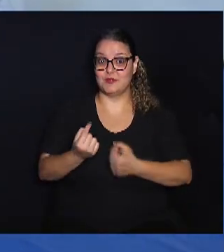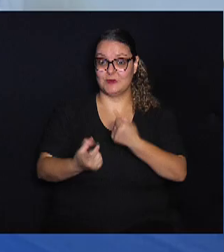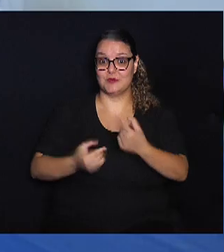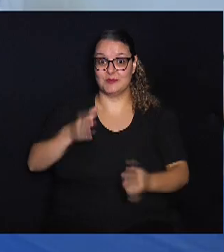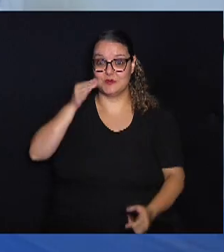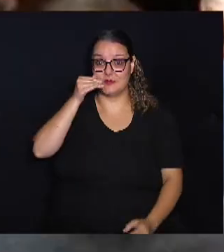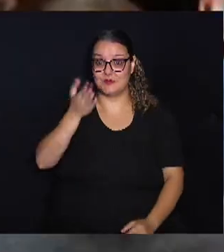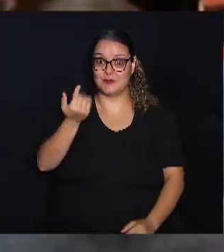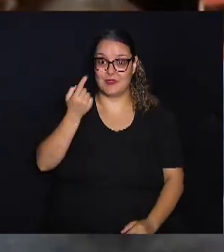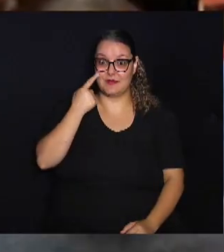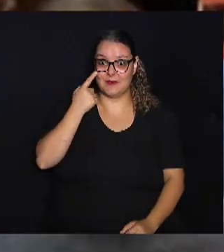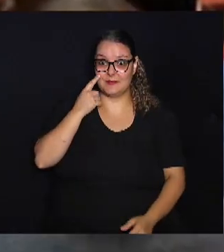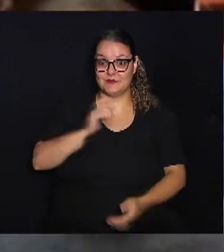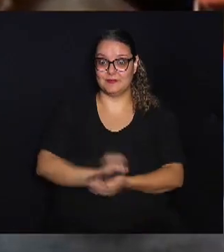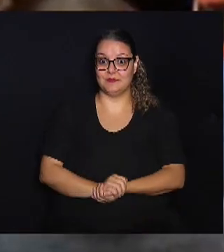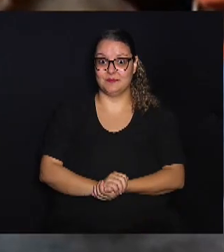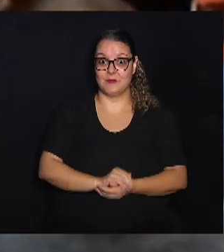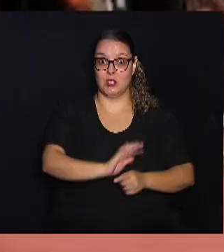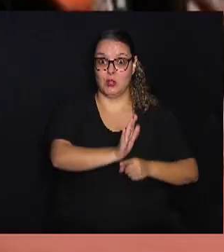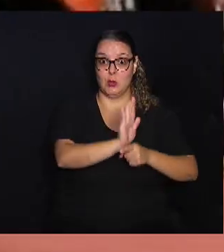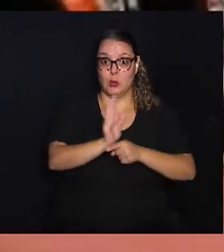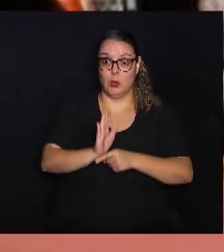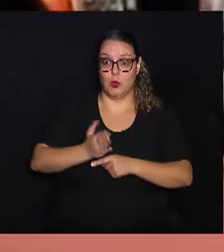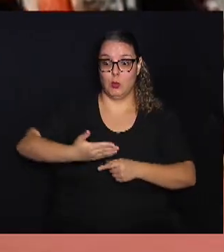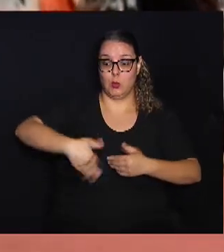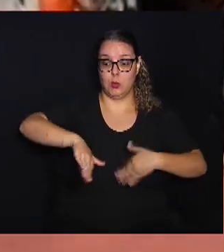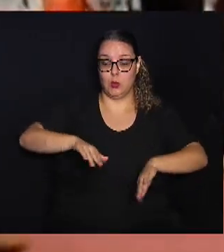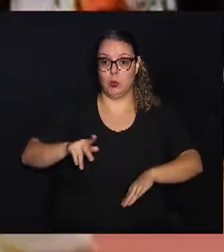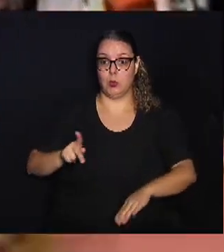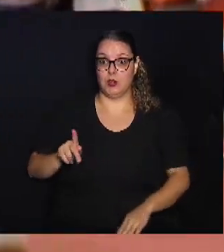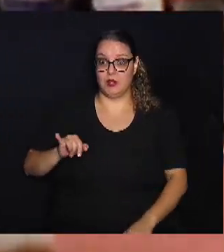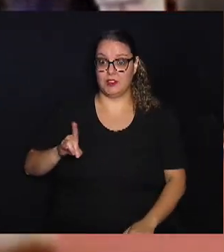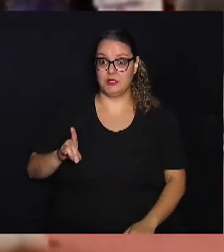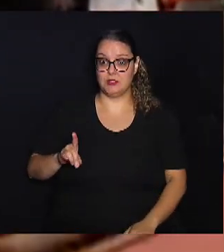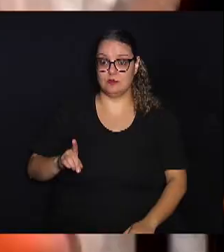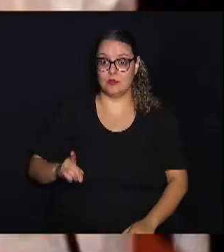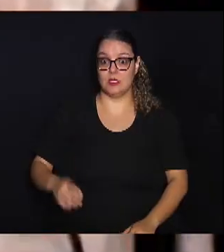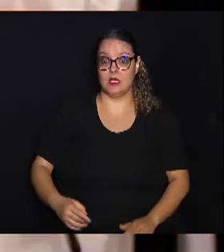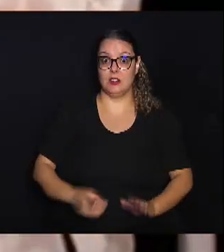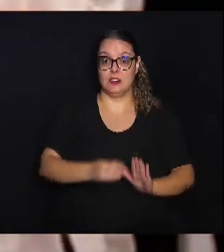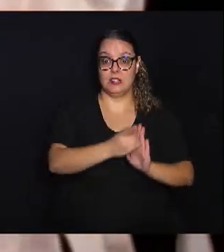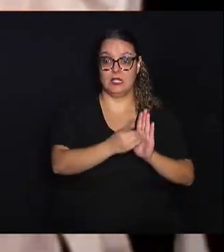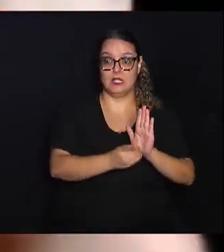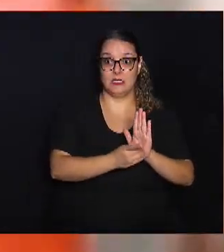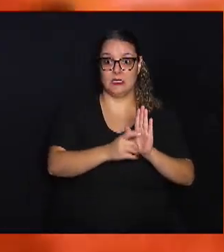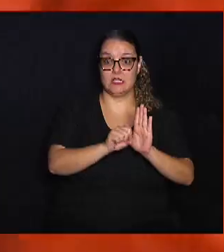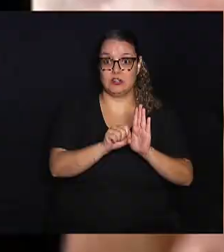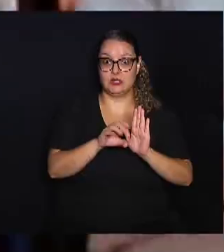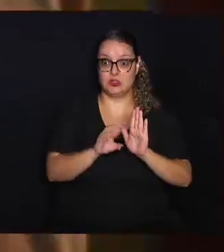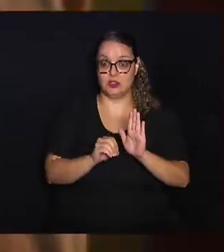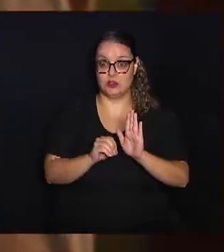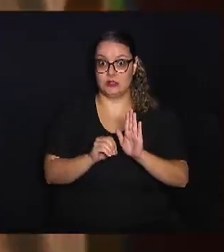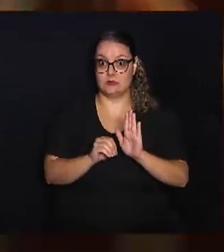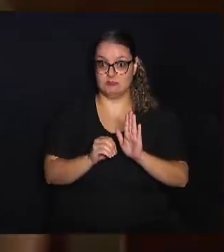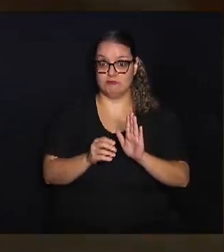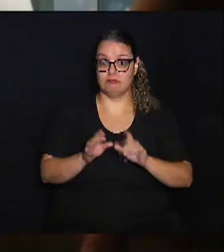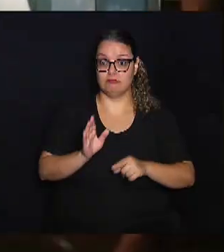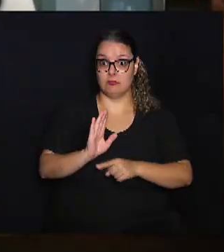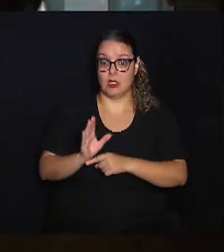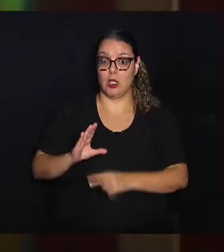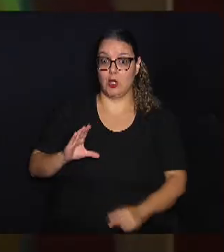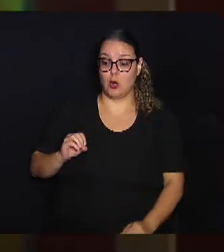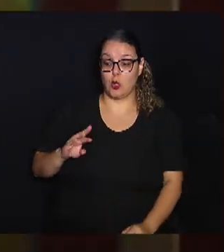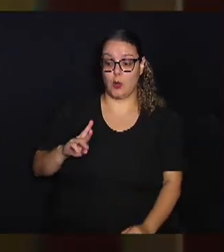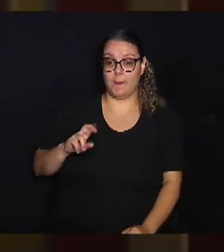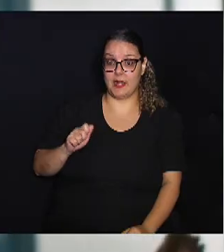vamos conferir. Os filmes Karate Kid, lançados na década de 1980, e a série Cobra Kai,